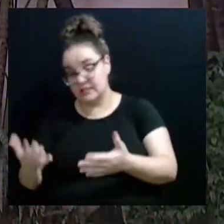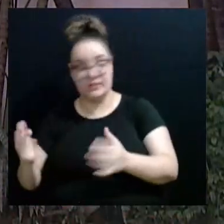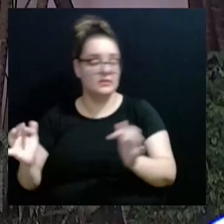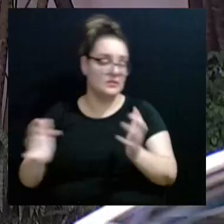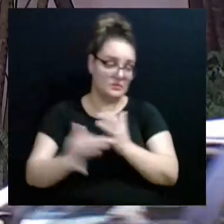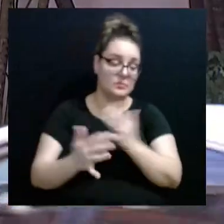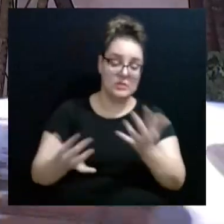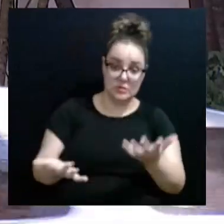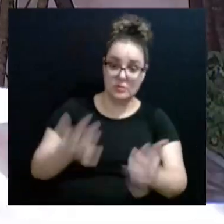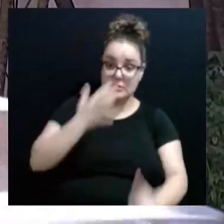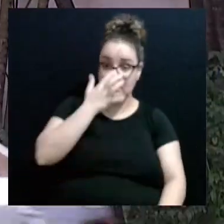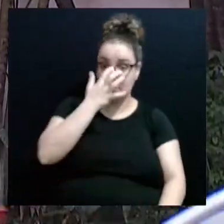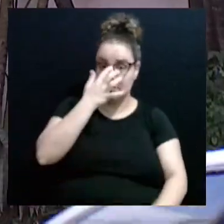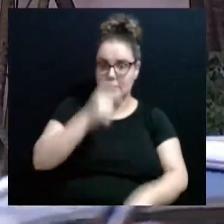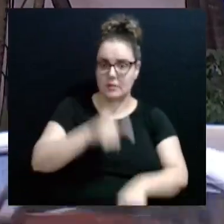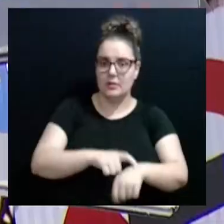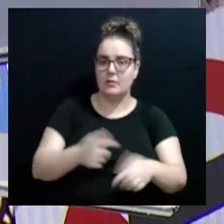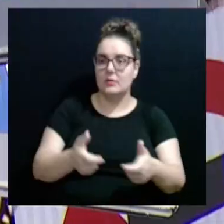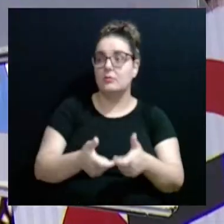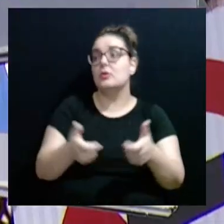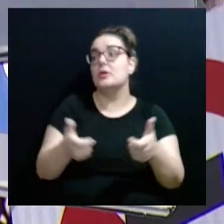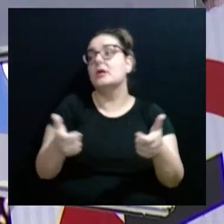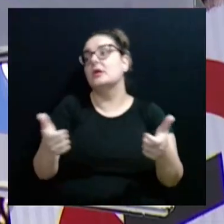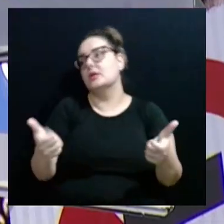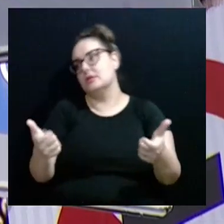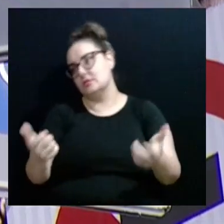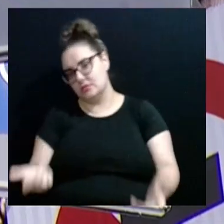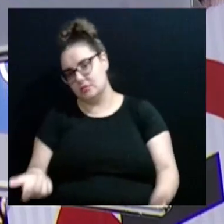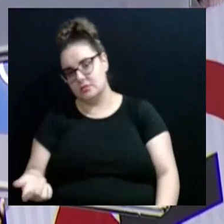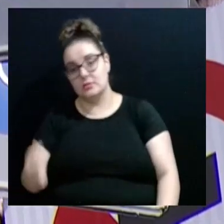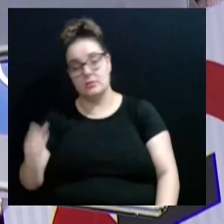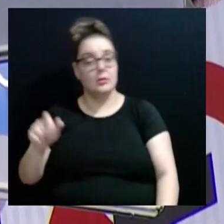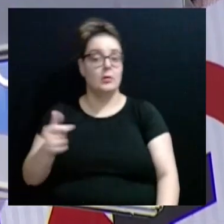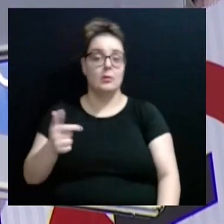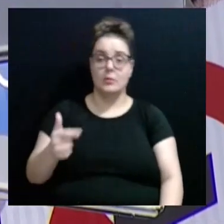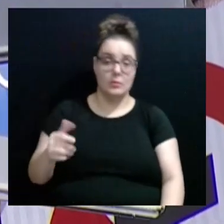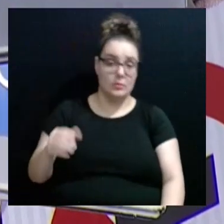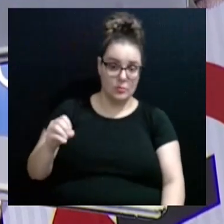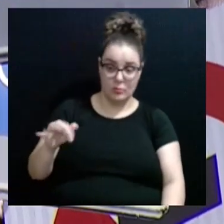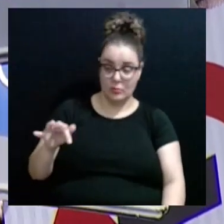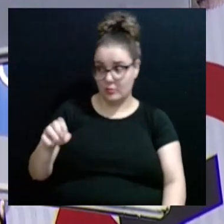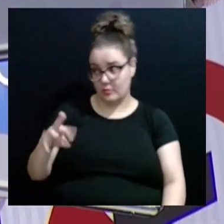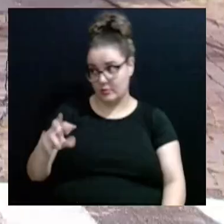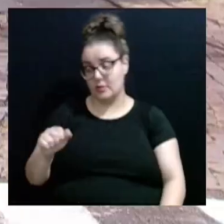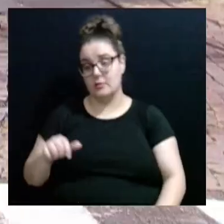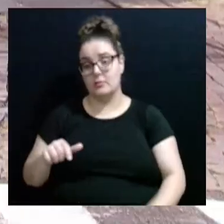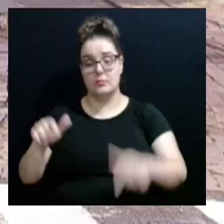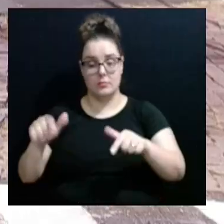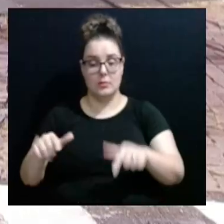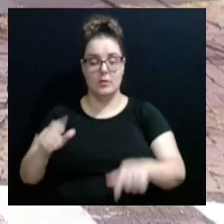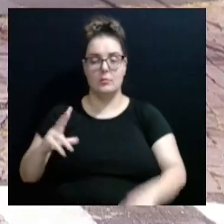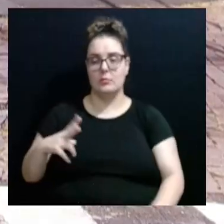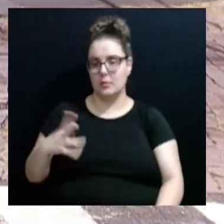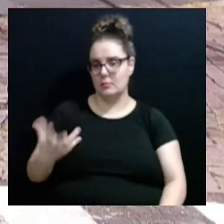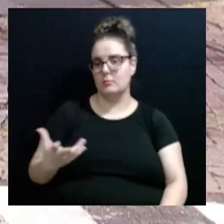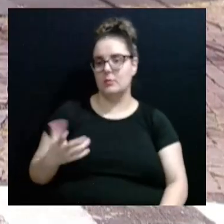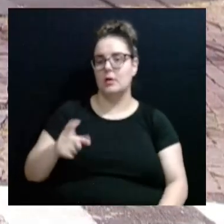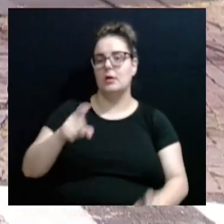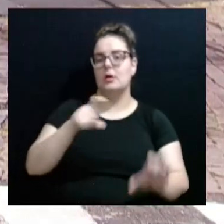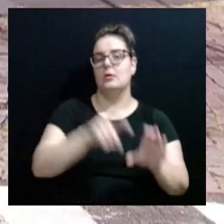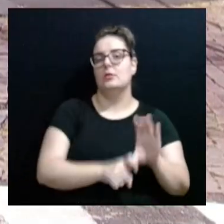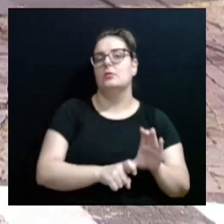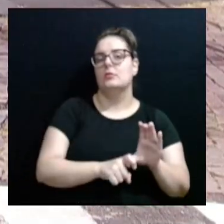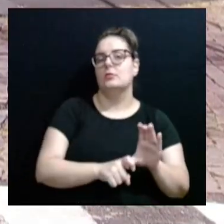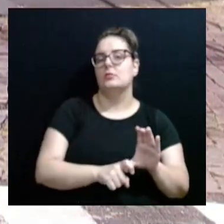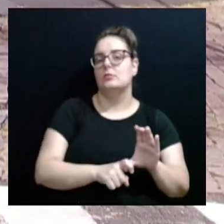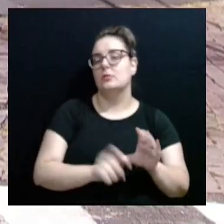período muito longo. Então, a pessoa que não tem oferta de vaga numa área privativa, ela acaba dependendo da oferta de vaga